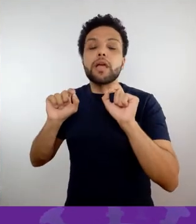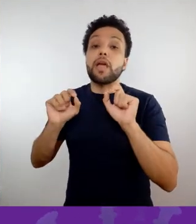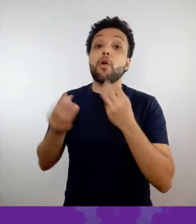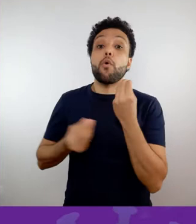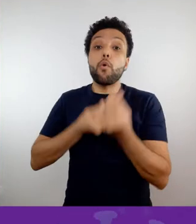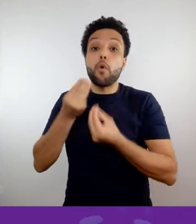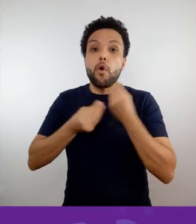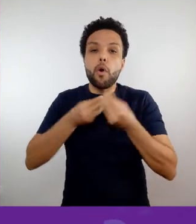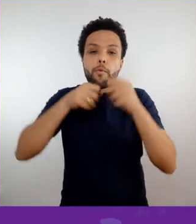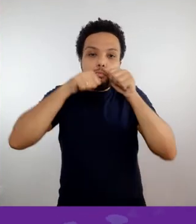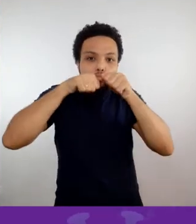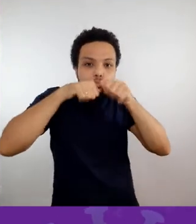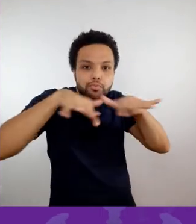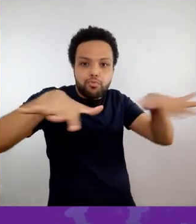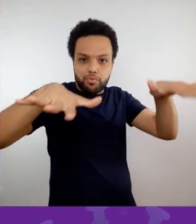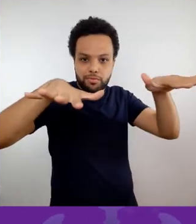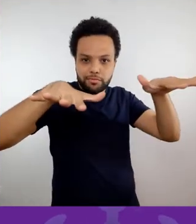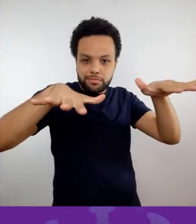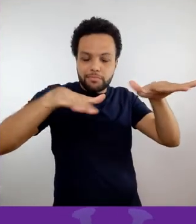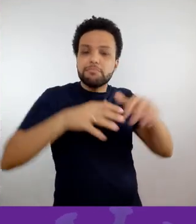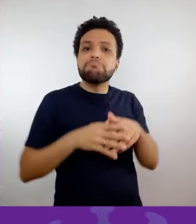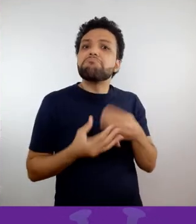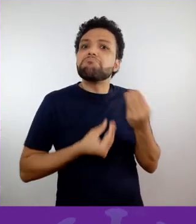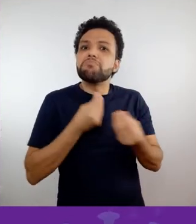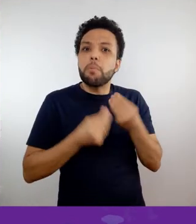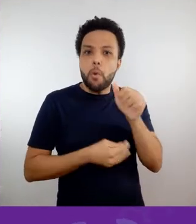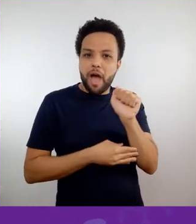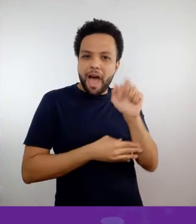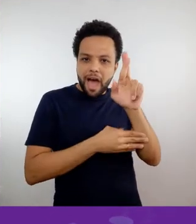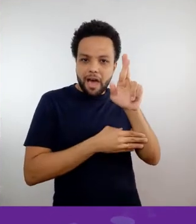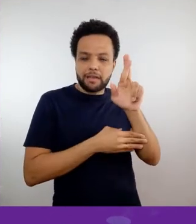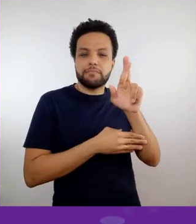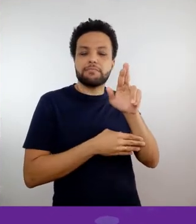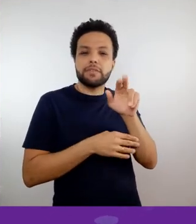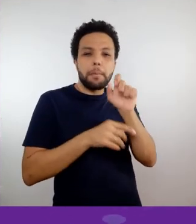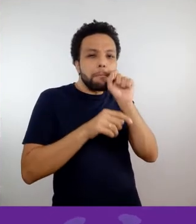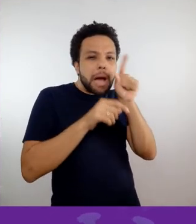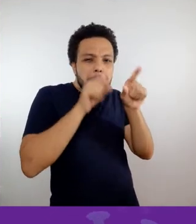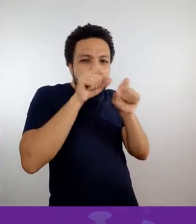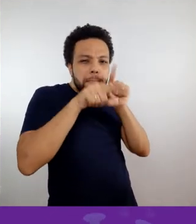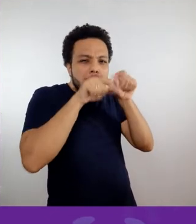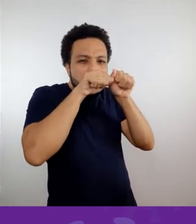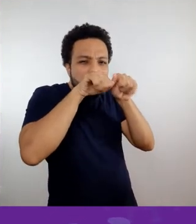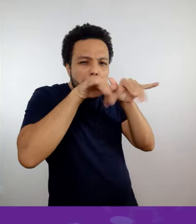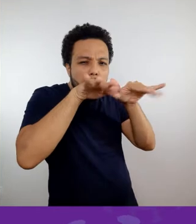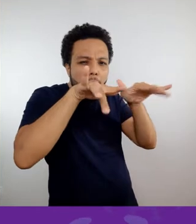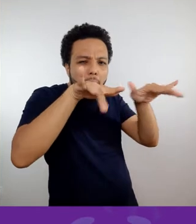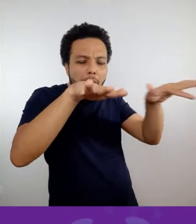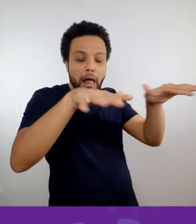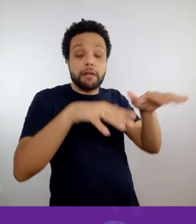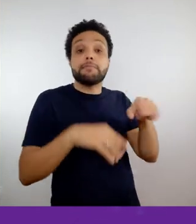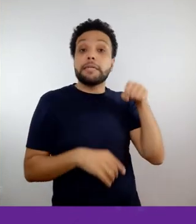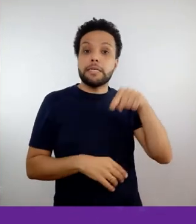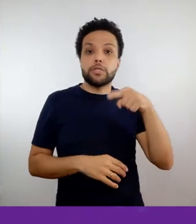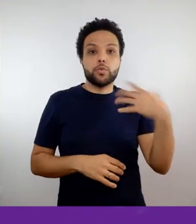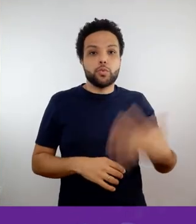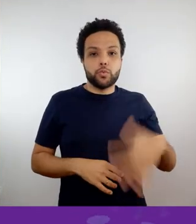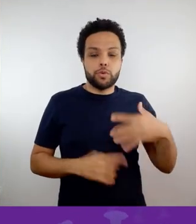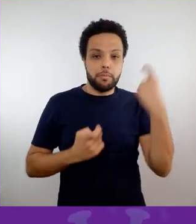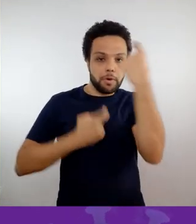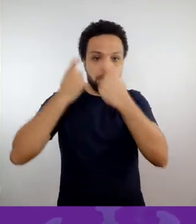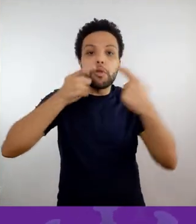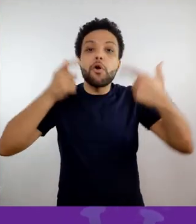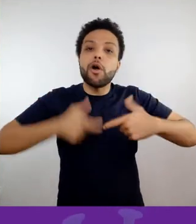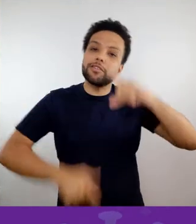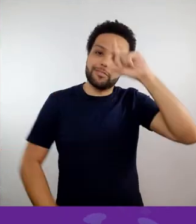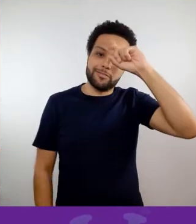do vírus ser transmitido por gotículas menores pelo ar isso foi muito preocupante em ambientes